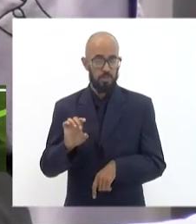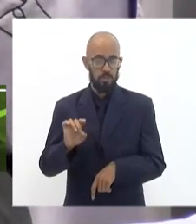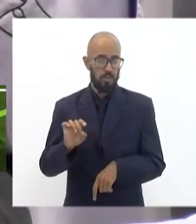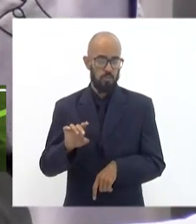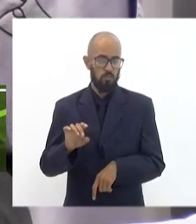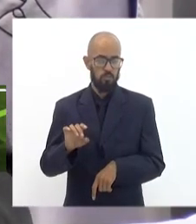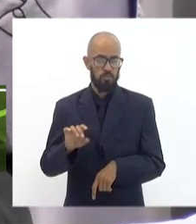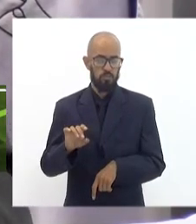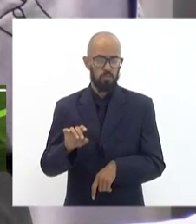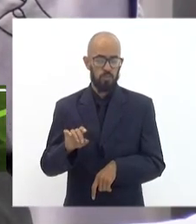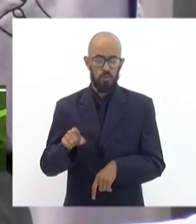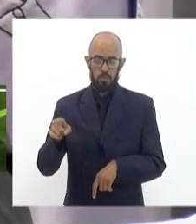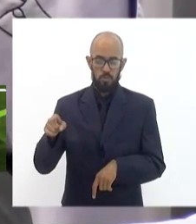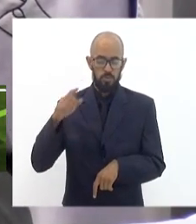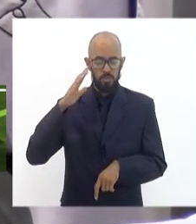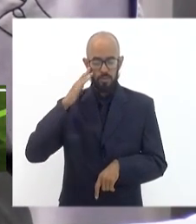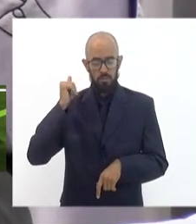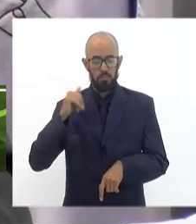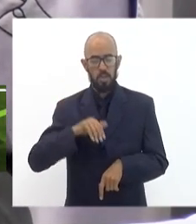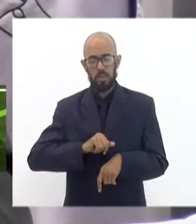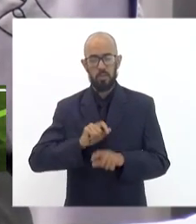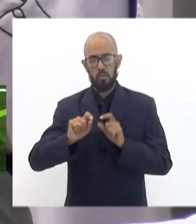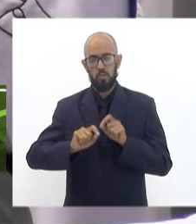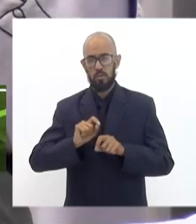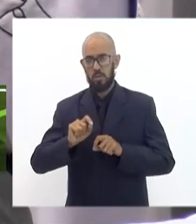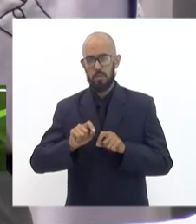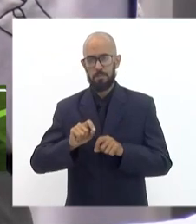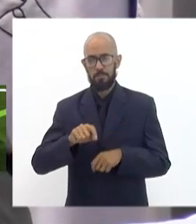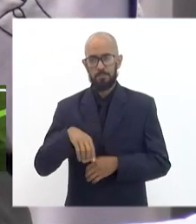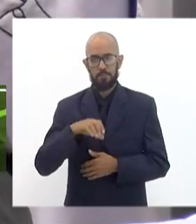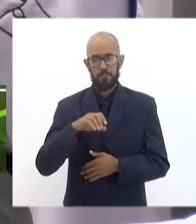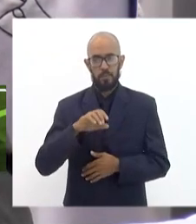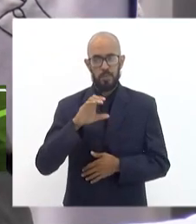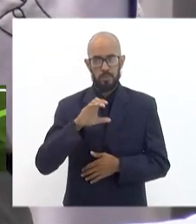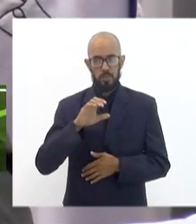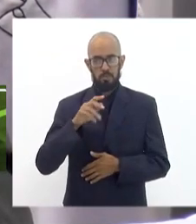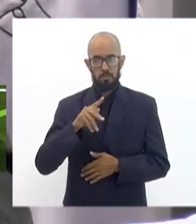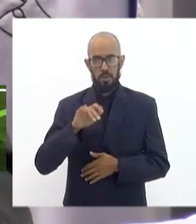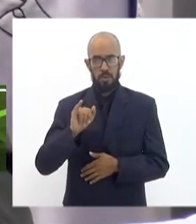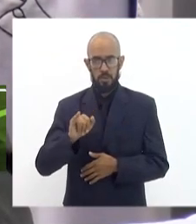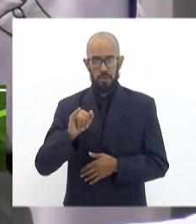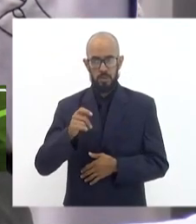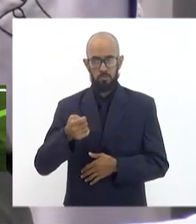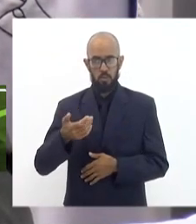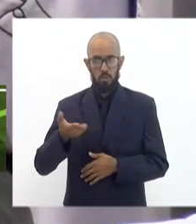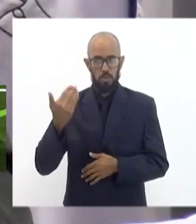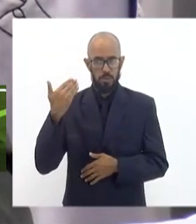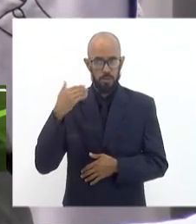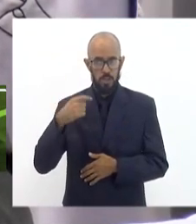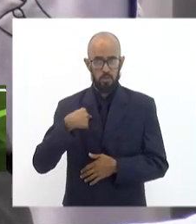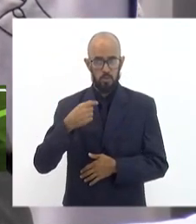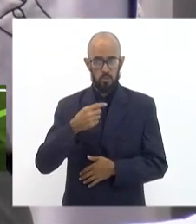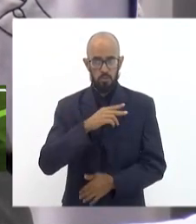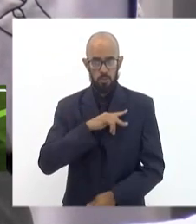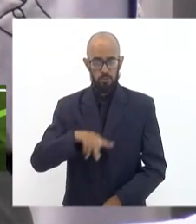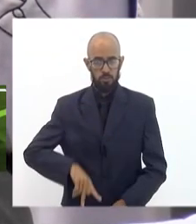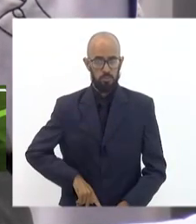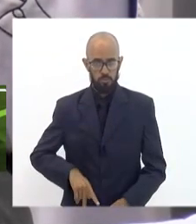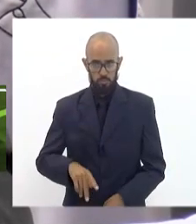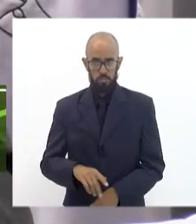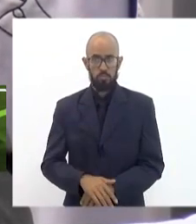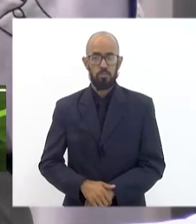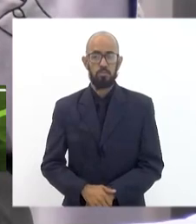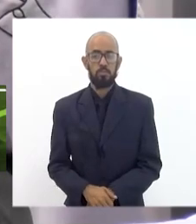só para os senhores têm uma ideia que a CPI que a gente recentemente presidiu a